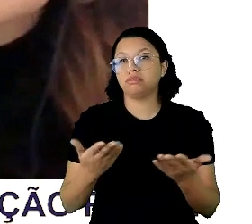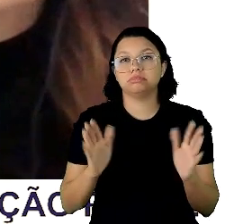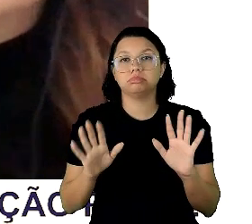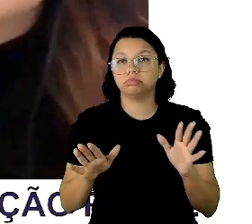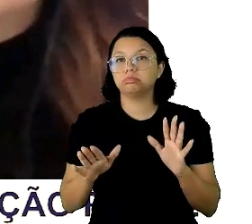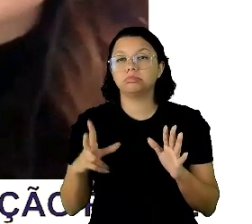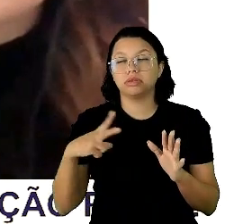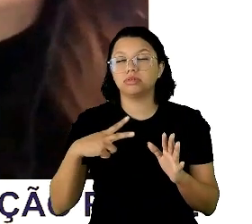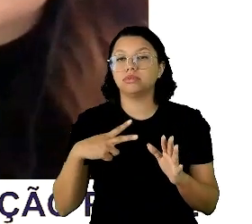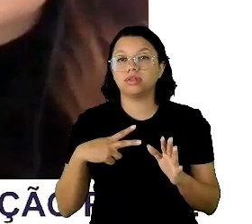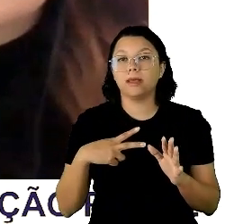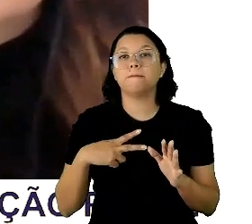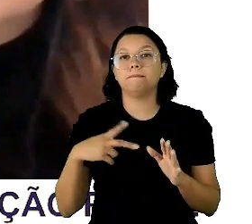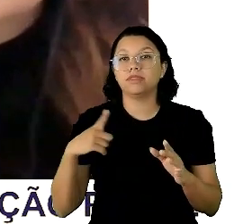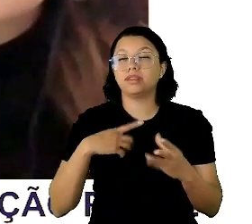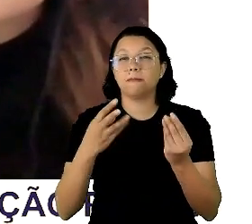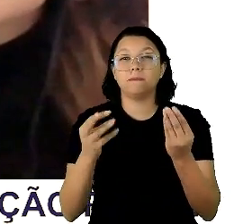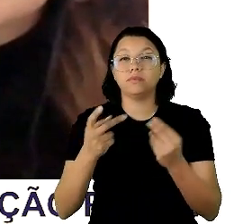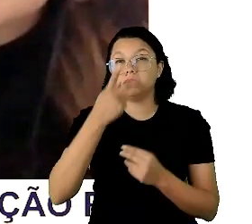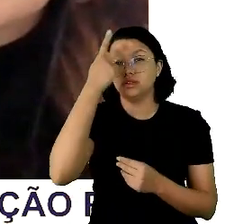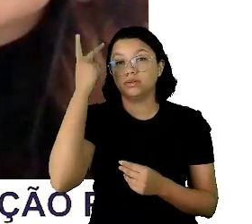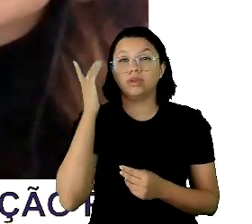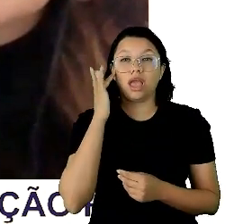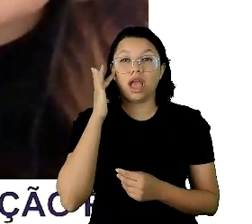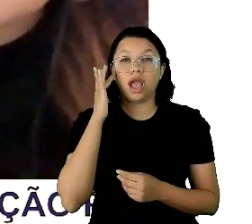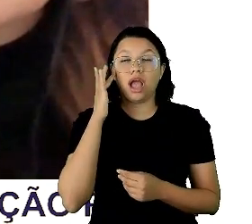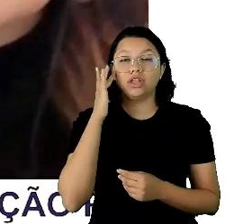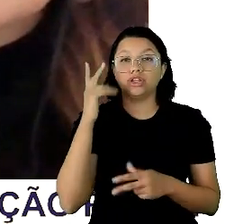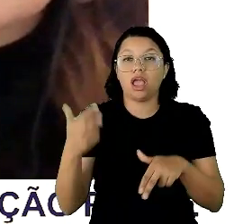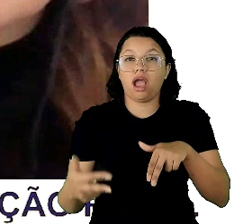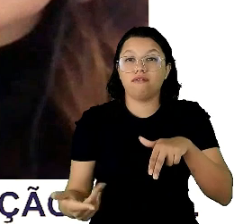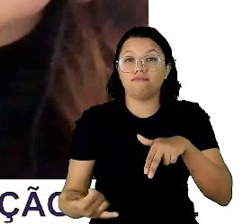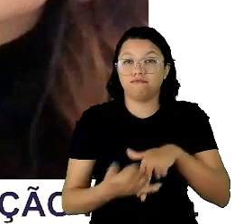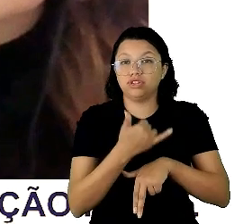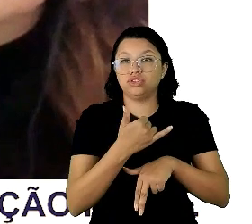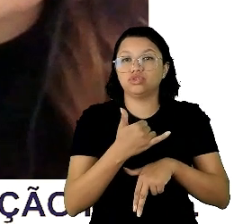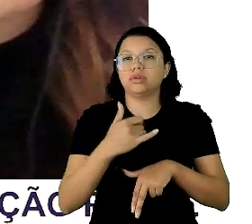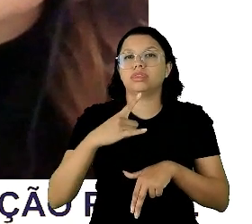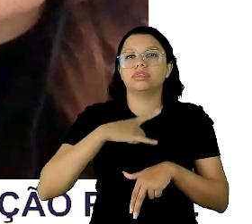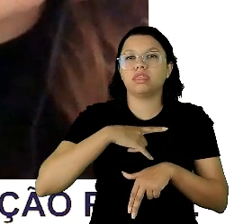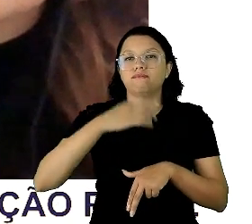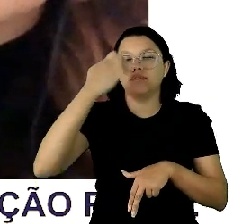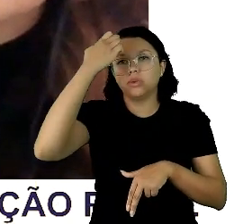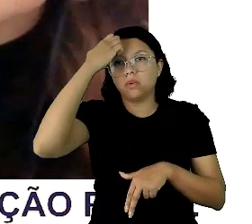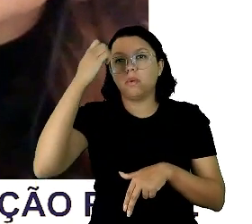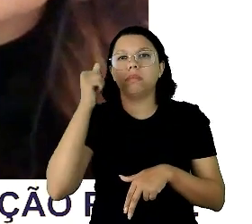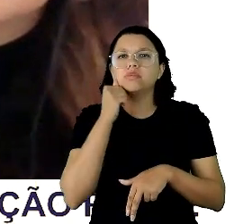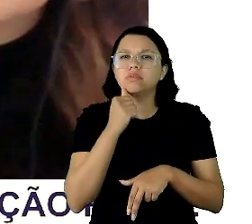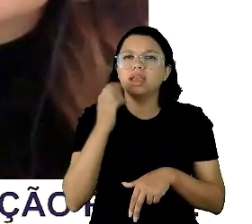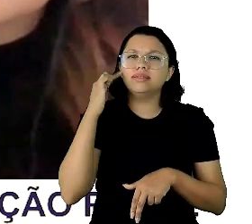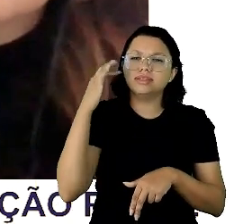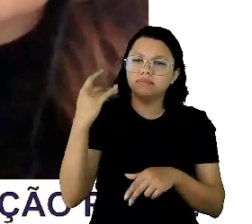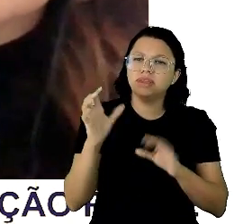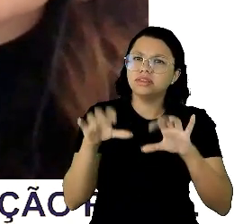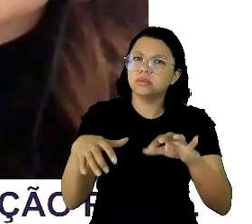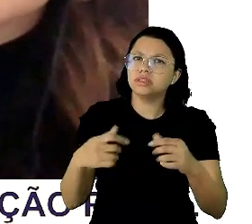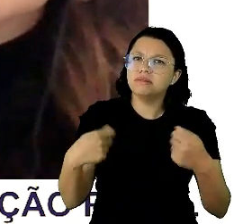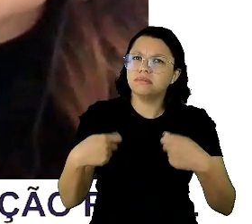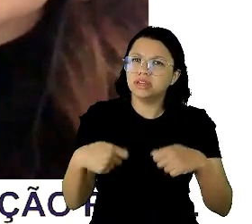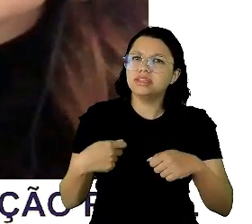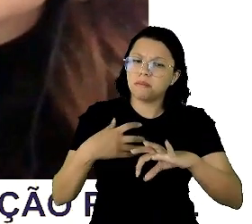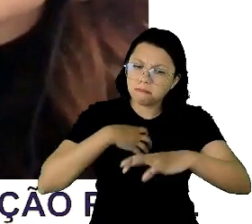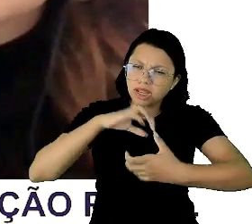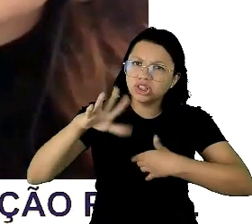culpa, um absurdo. Mulheres que pensam assim precisam se valorizar mais e ter mais empatia